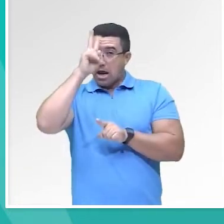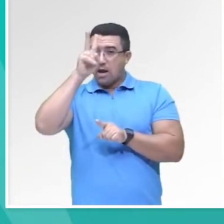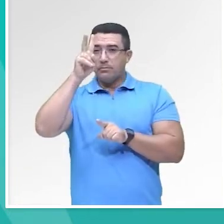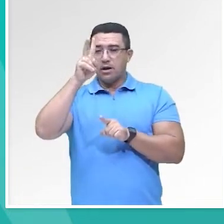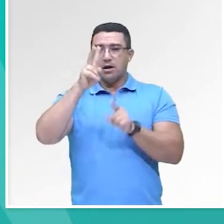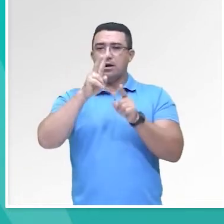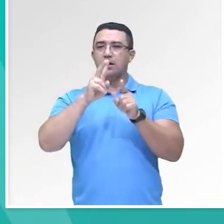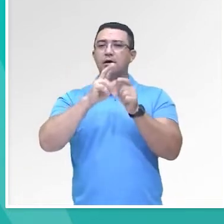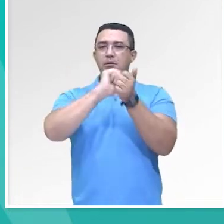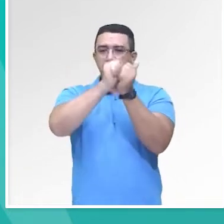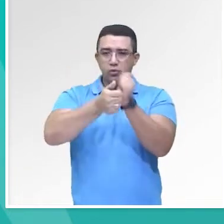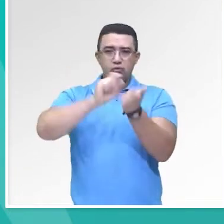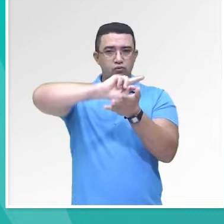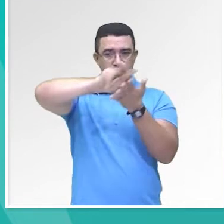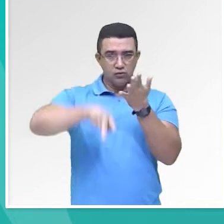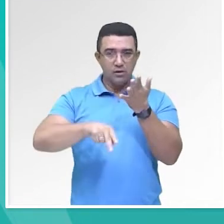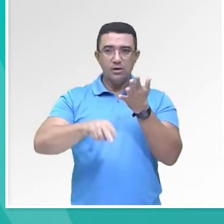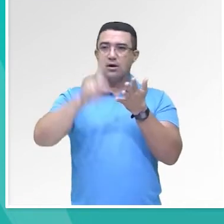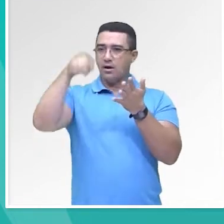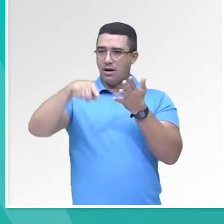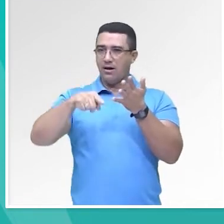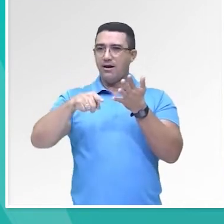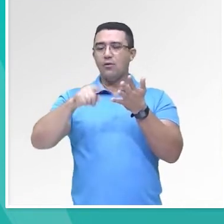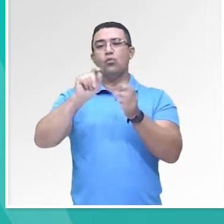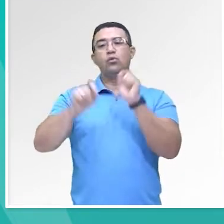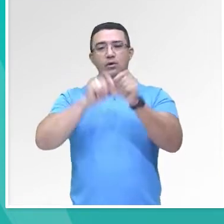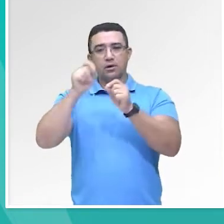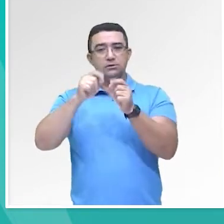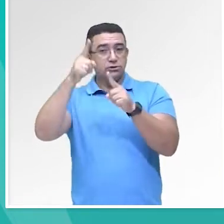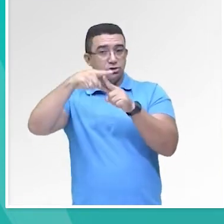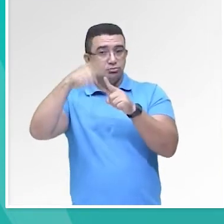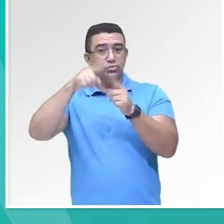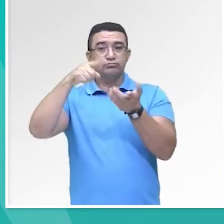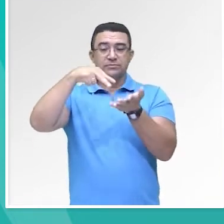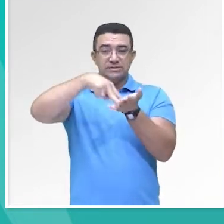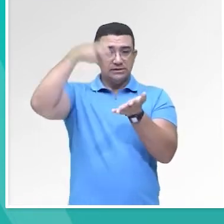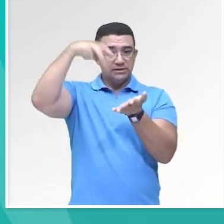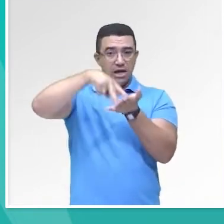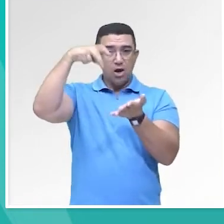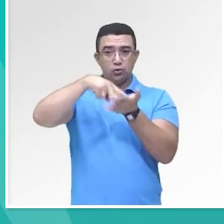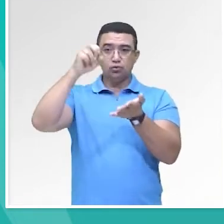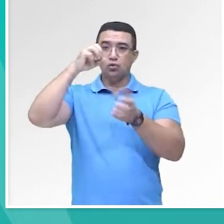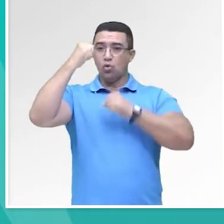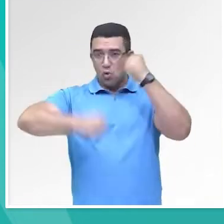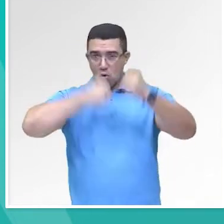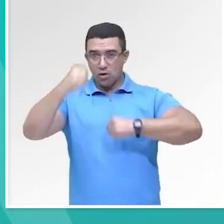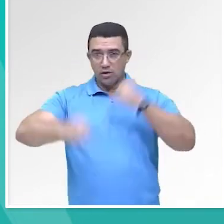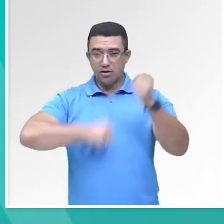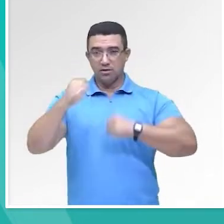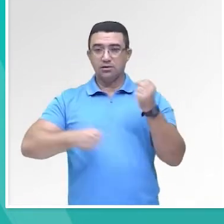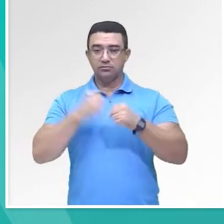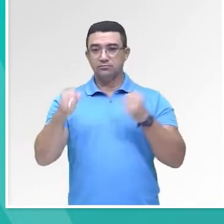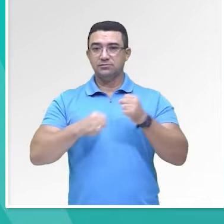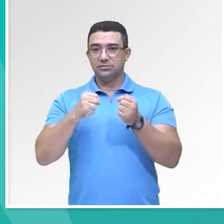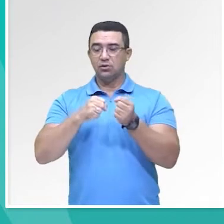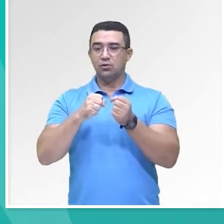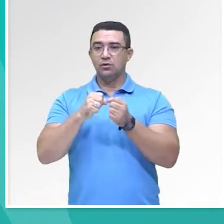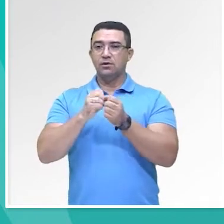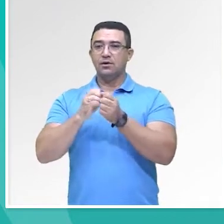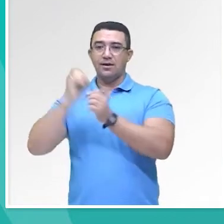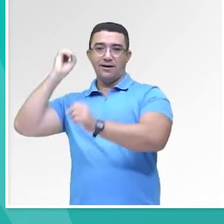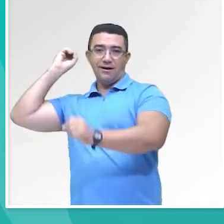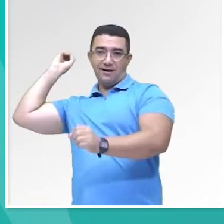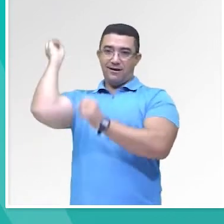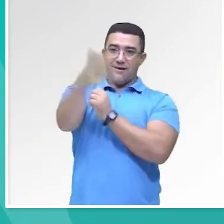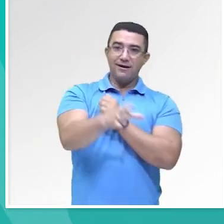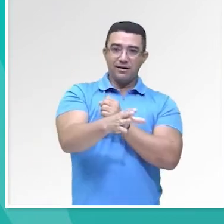modalidade que é composta pelo quê? Por saltos, corridas, arremessos e lançamentos. Vamos ver aqui onde acontece